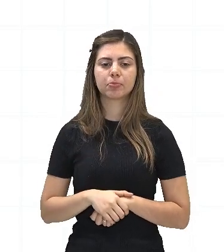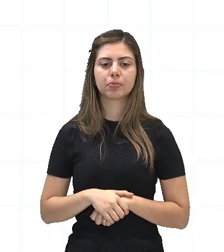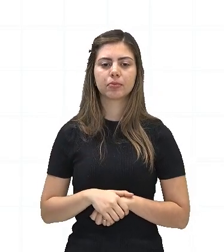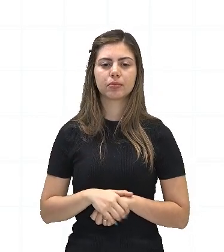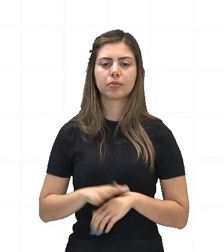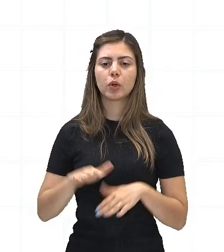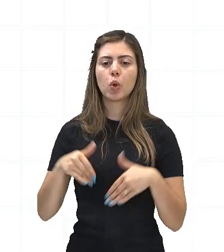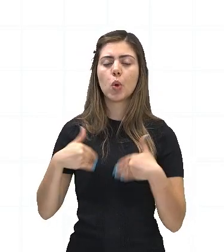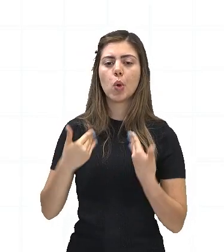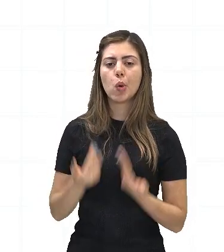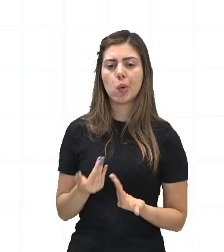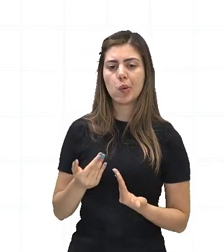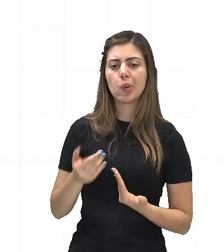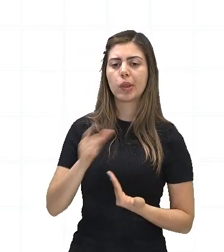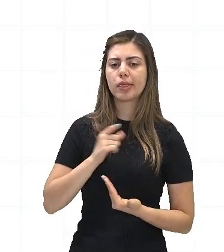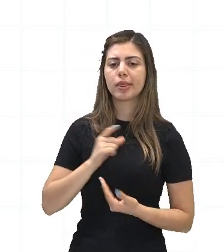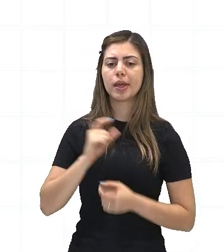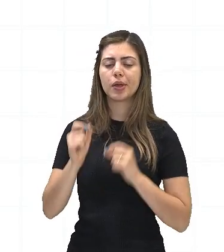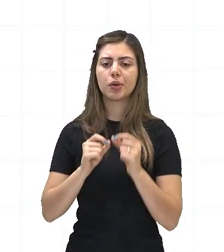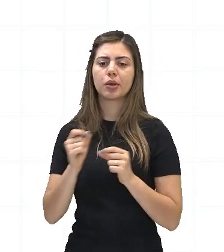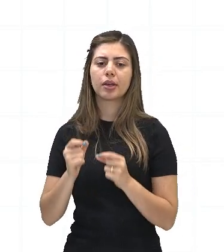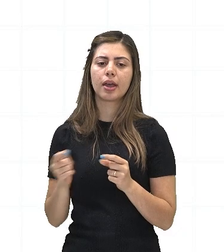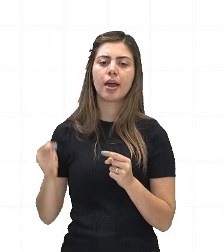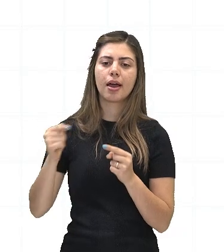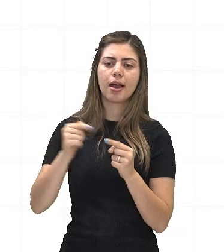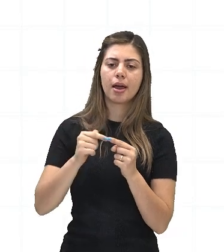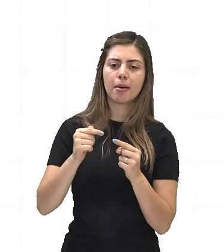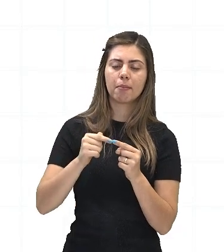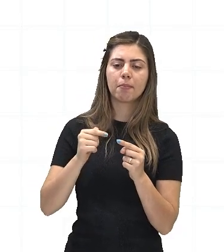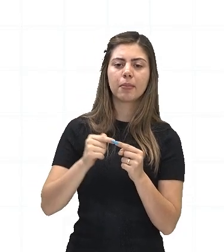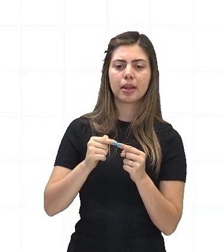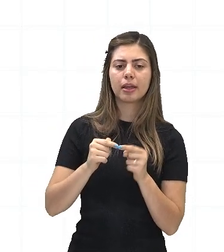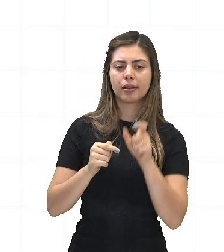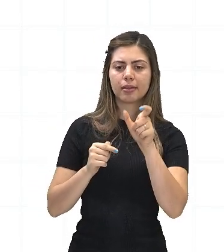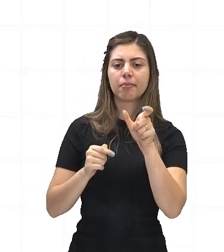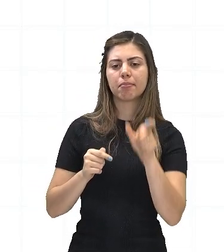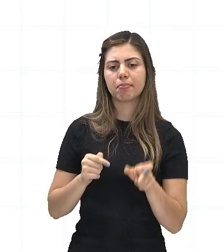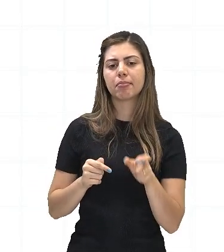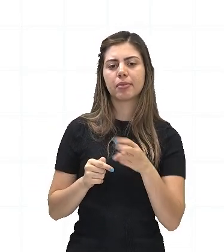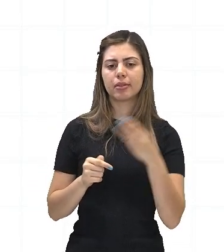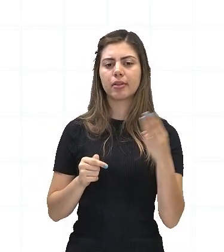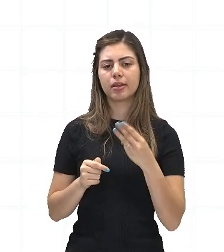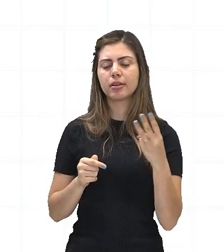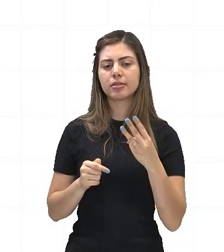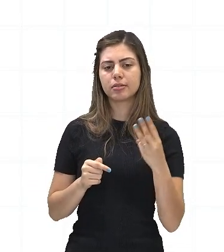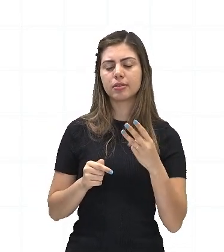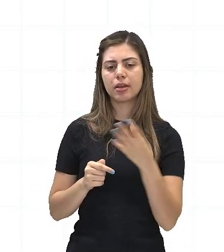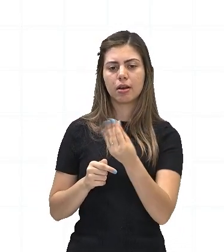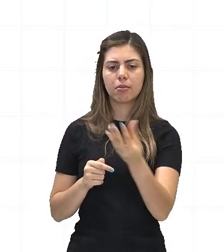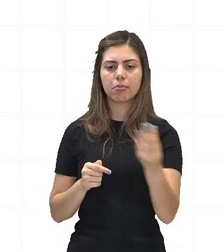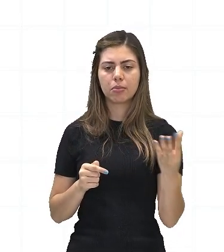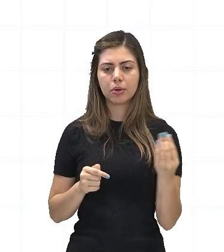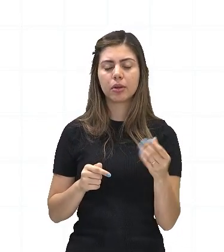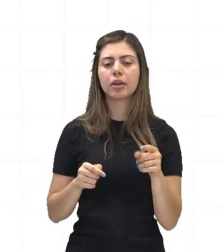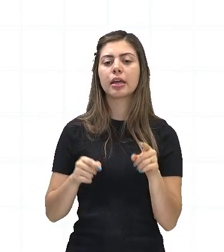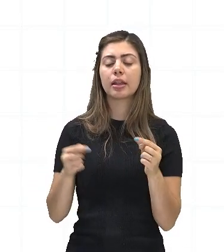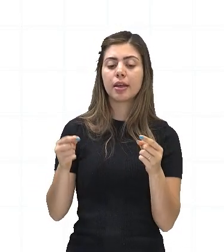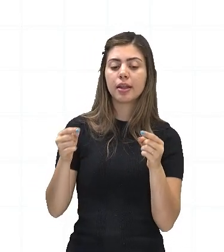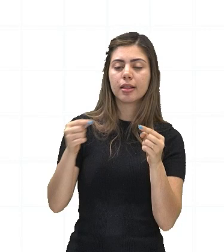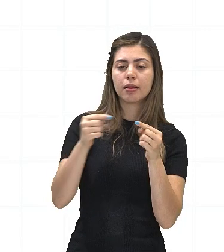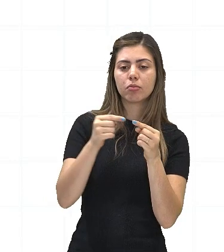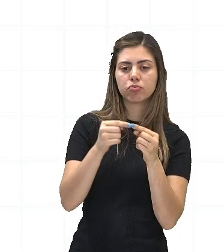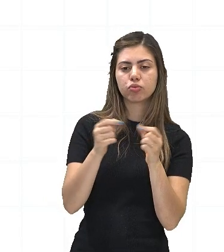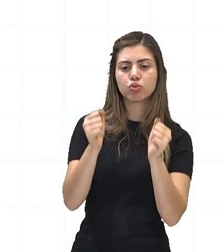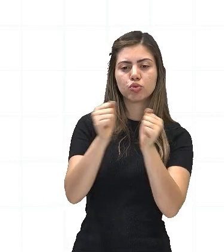for flexionado na terceira pessoa do singular, acompanhado da partícula